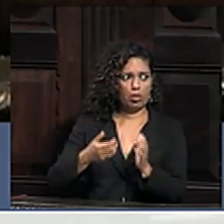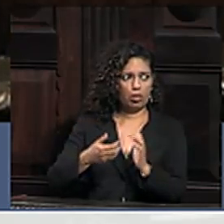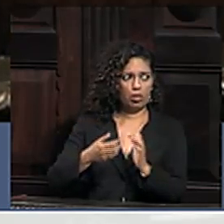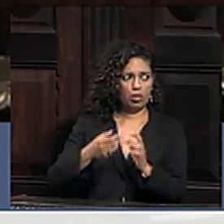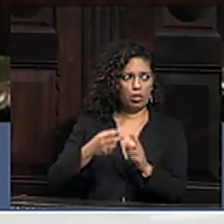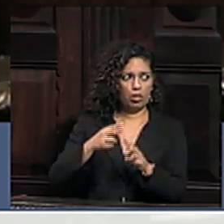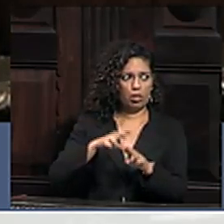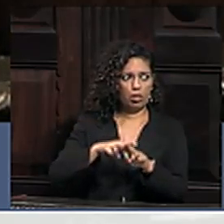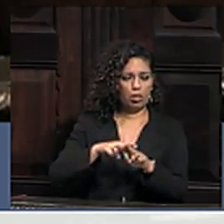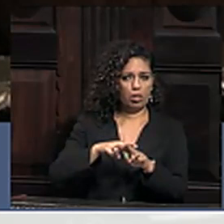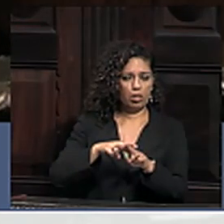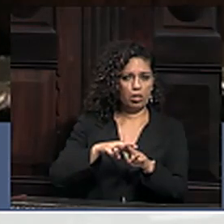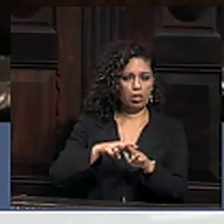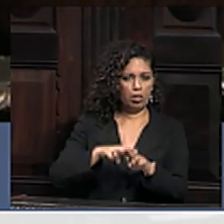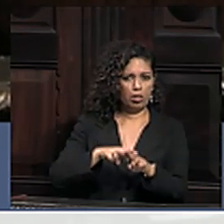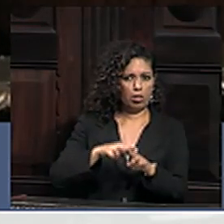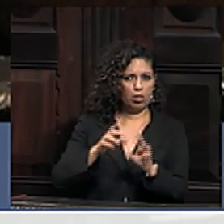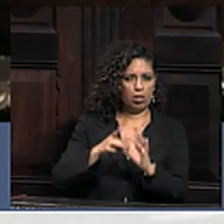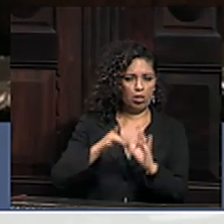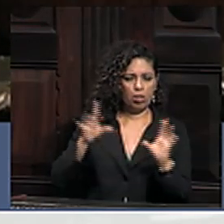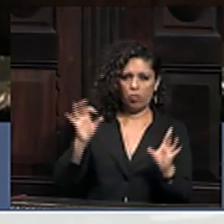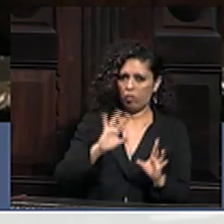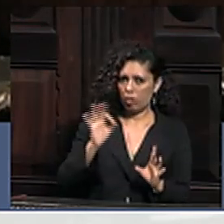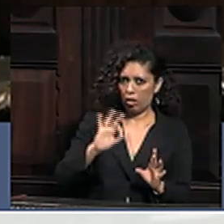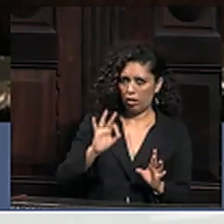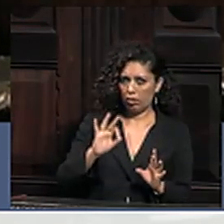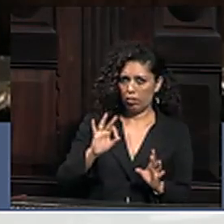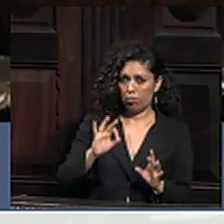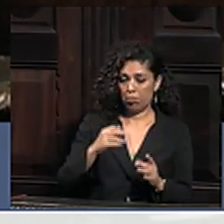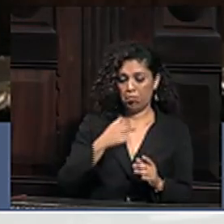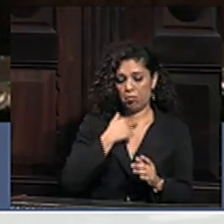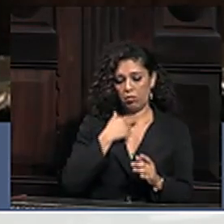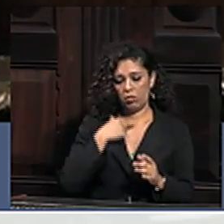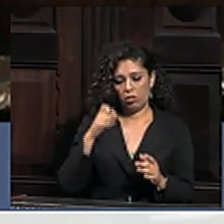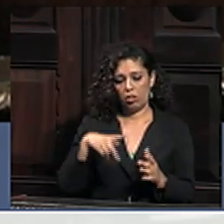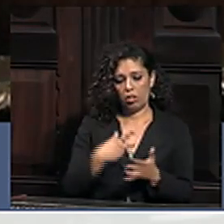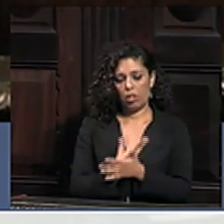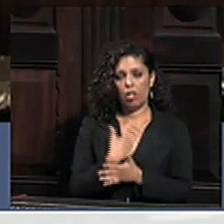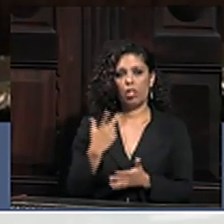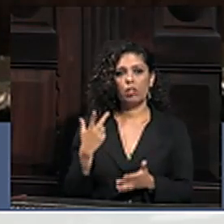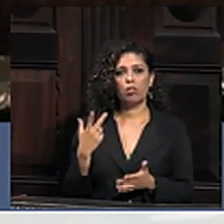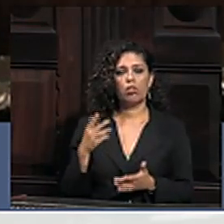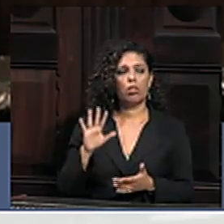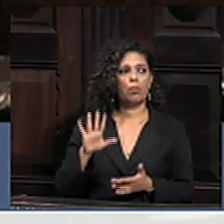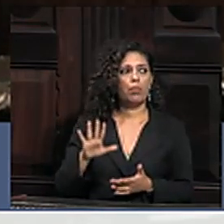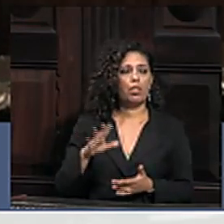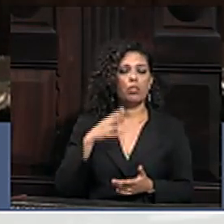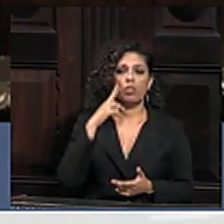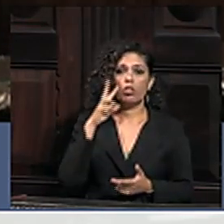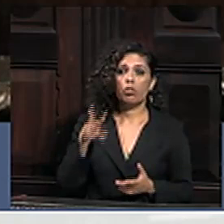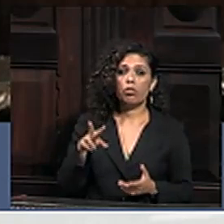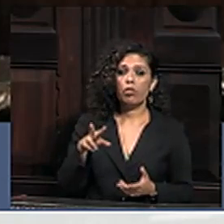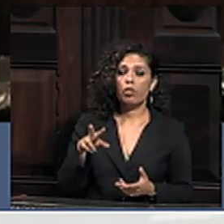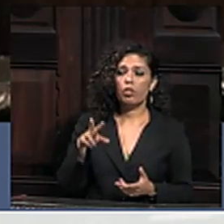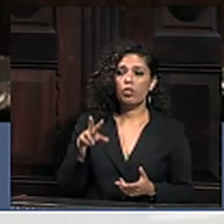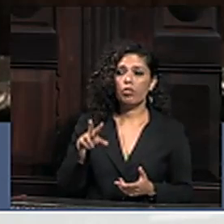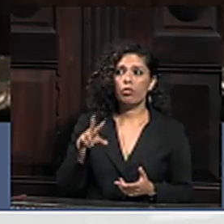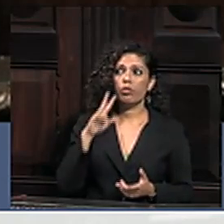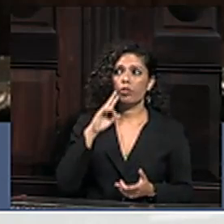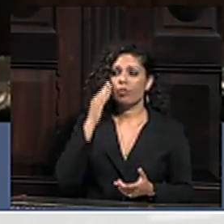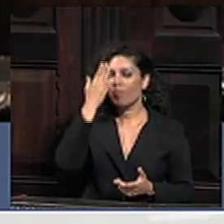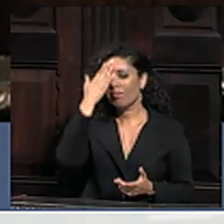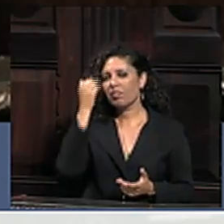resultado eleitoral, nem desconhecendo a prerrogativa do presidente eleito de compor sua equipe, mas evidenciando aquilo que é óbvio, porque às vezes o óbvio